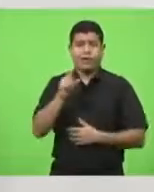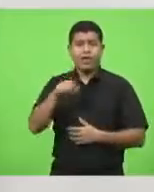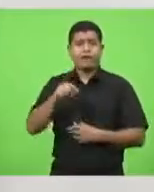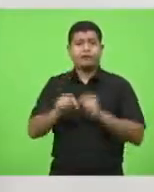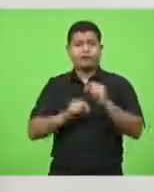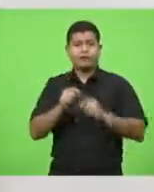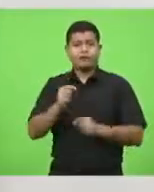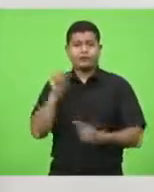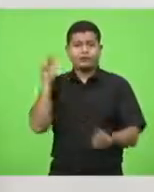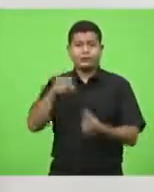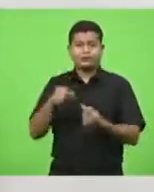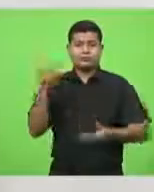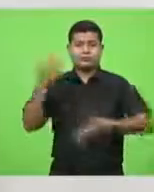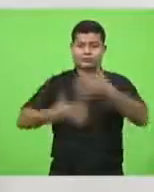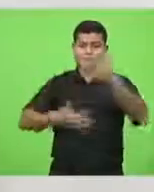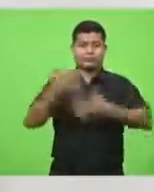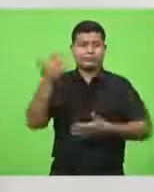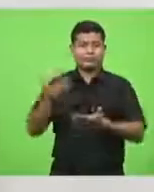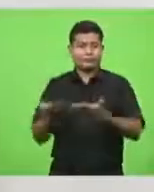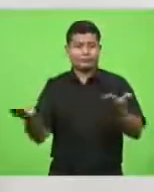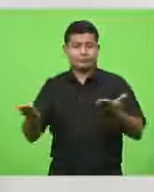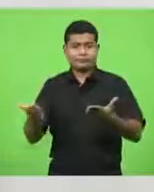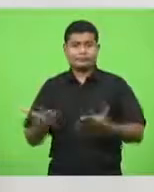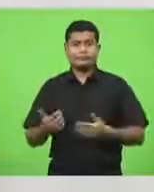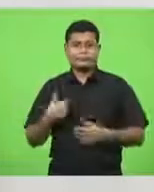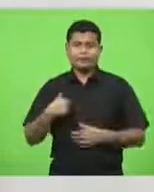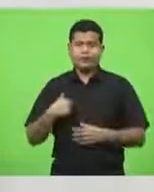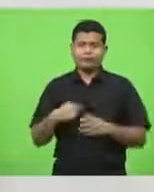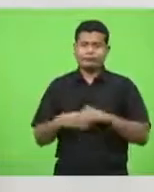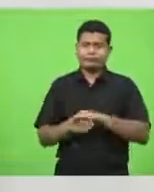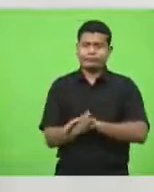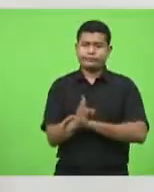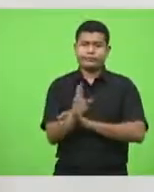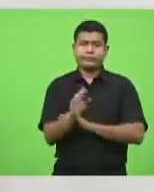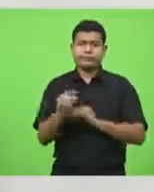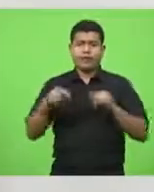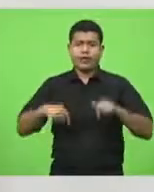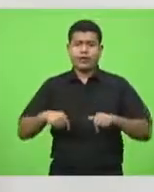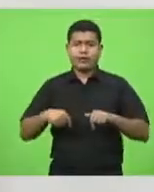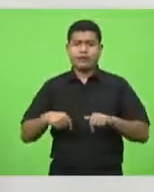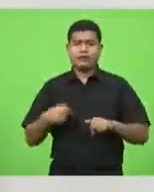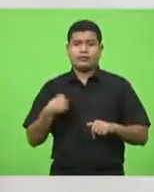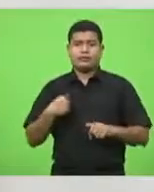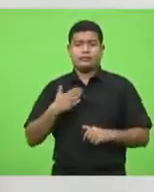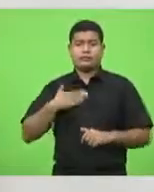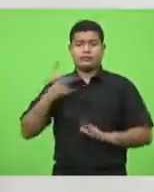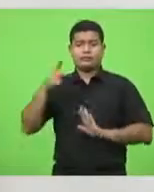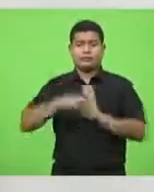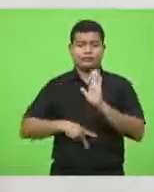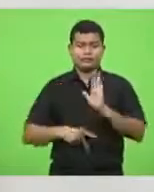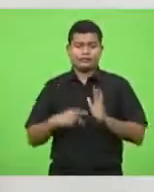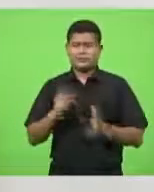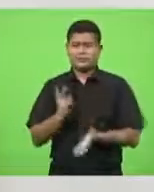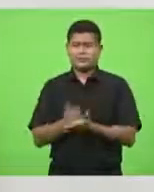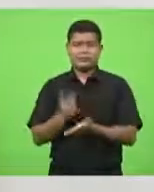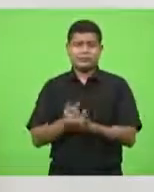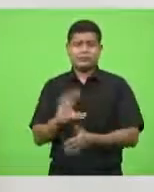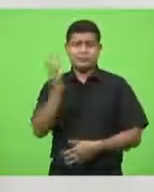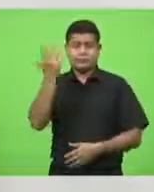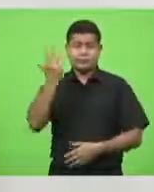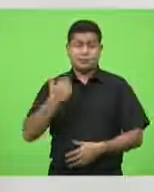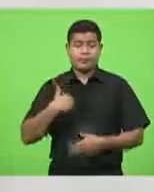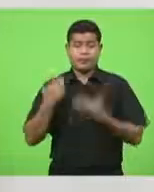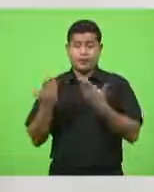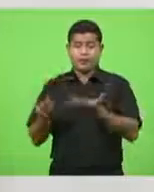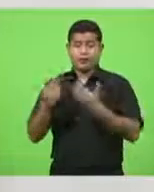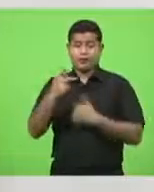o processo. Mas isso eu já estou acostumado aqui na casa com os meus projetos. Do deputado do PT, que falou